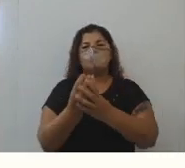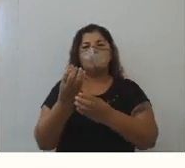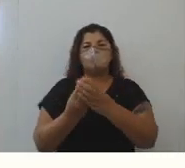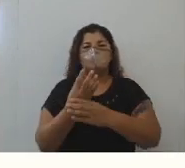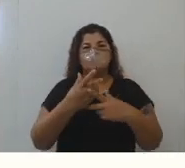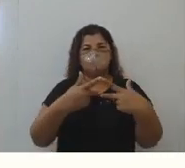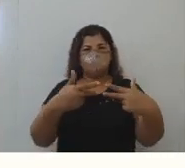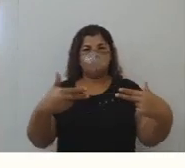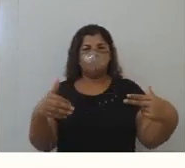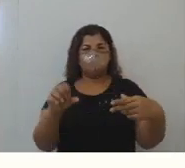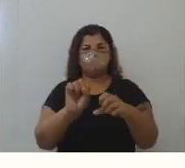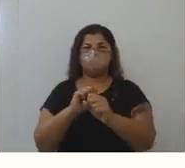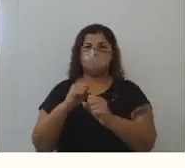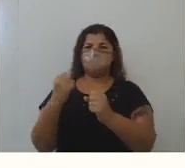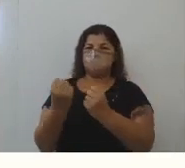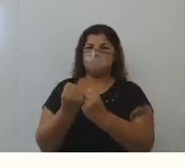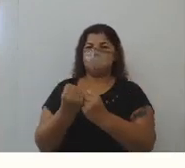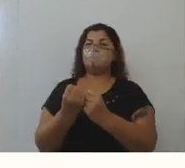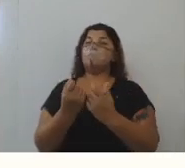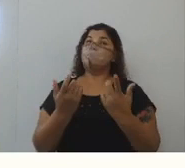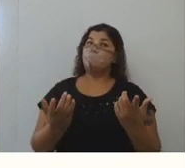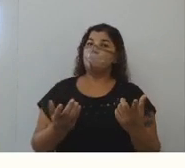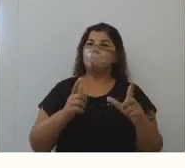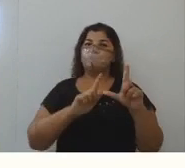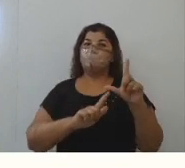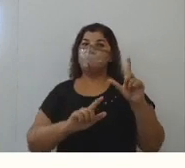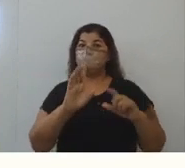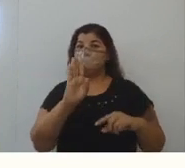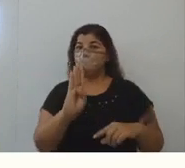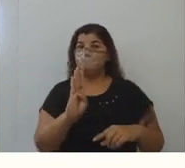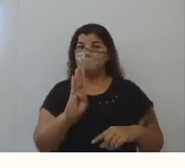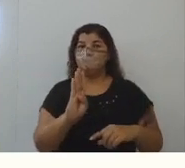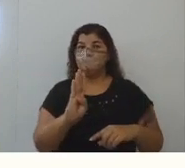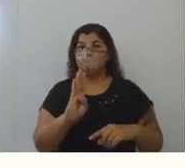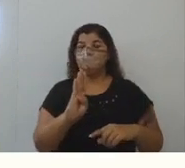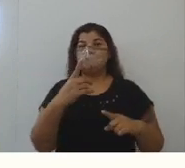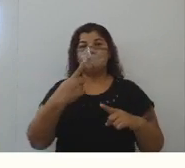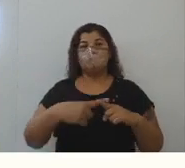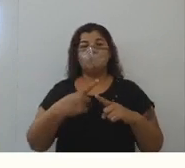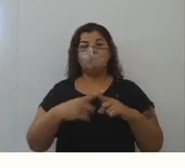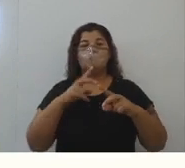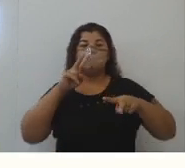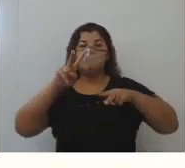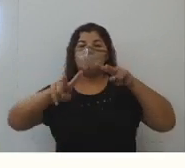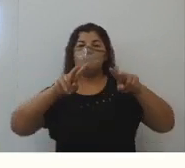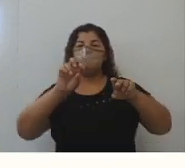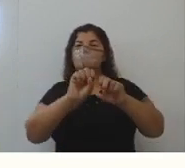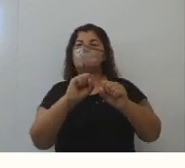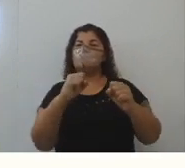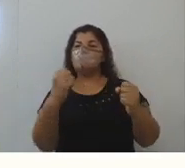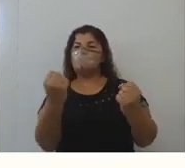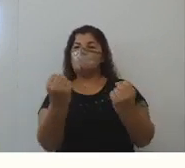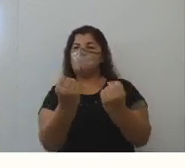na sociedade. Então, eu tenho a letra B. Nessa perspectiva, o olhar sociológico